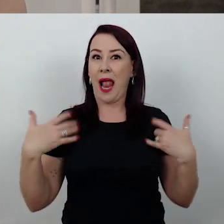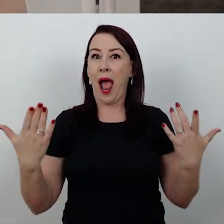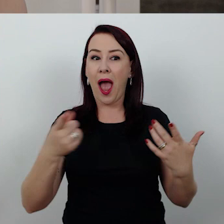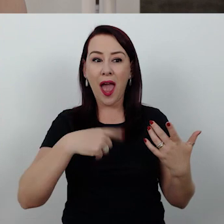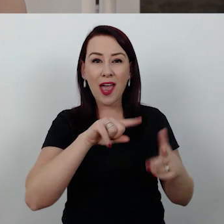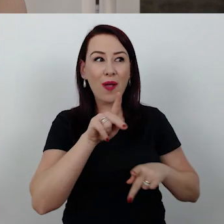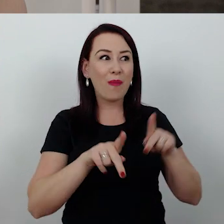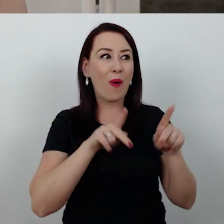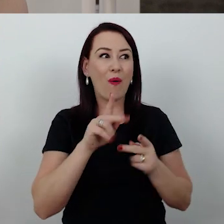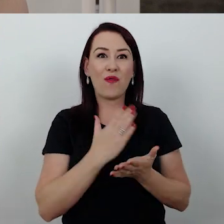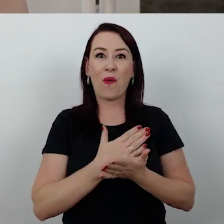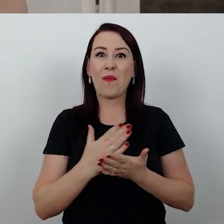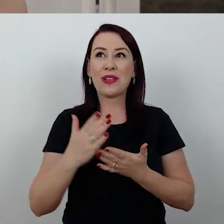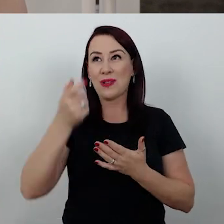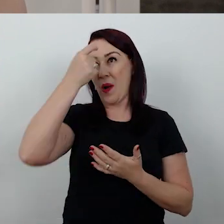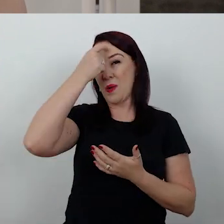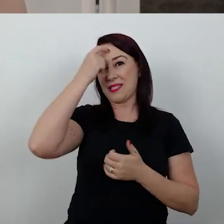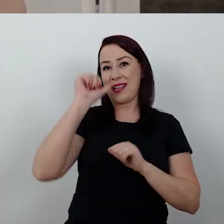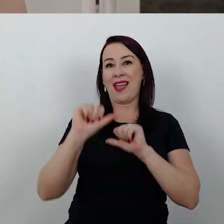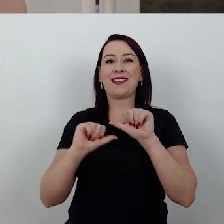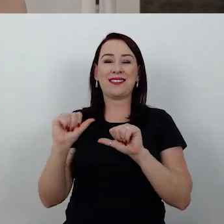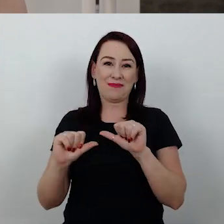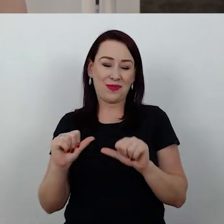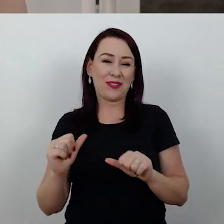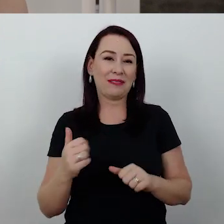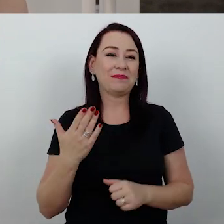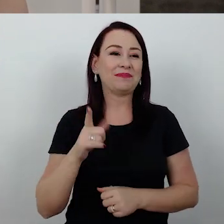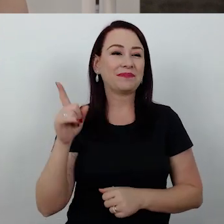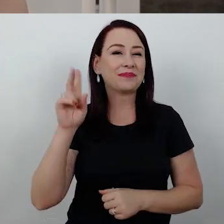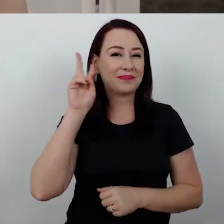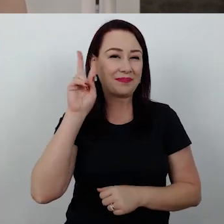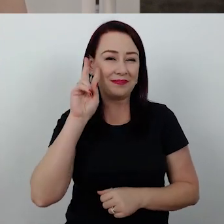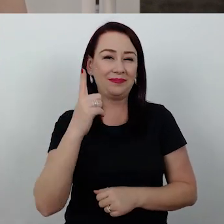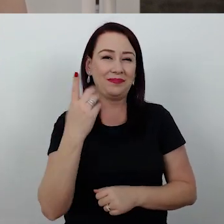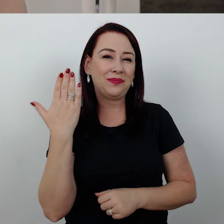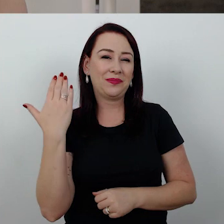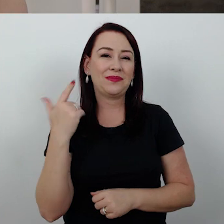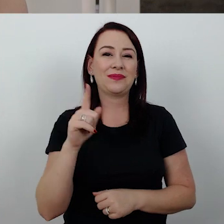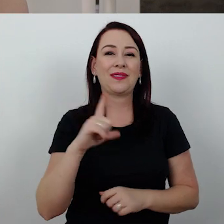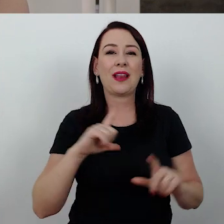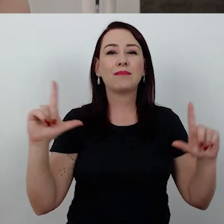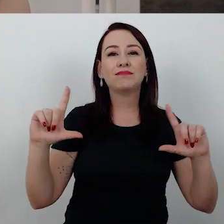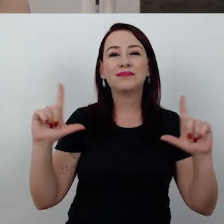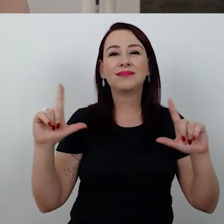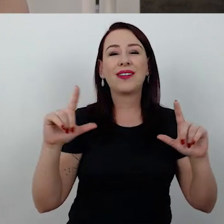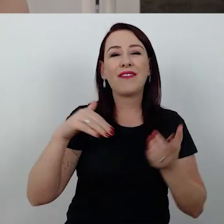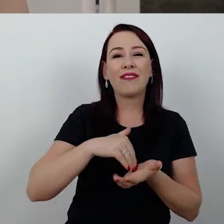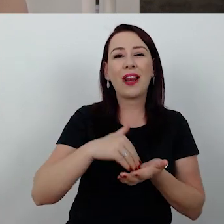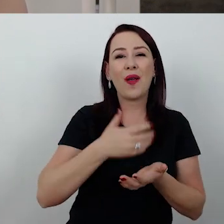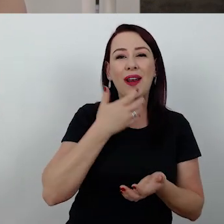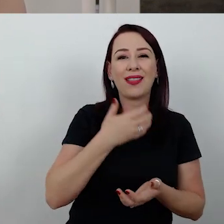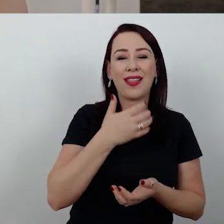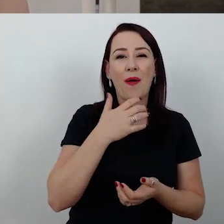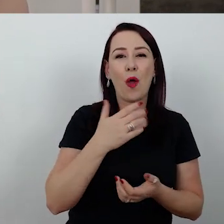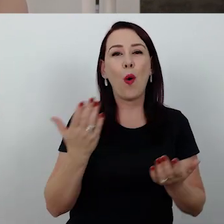mudar esse conceito, né? Eu lembro de uma vez que teve, sabe aquela vinheta da Globo, né? Hoje é o novo, né, de